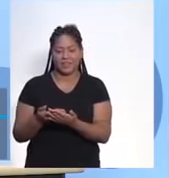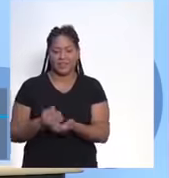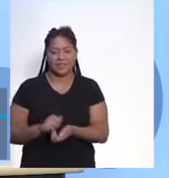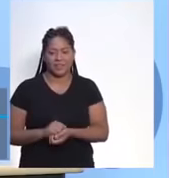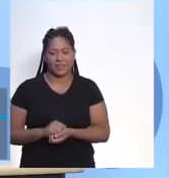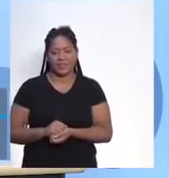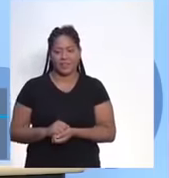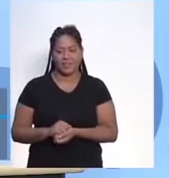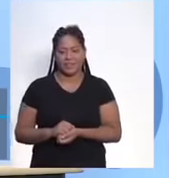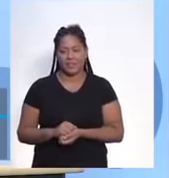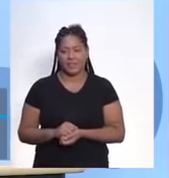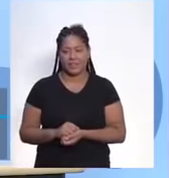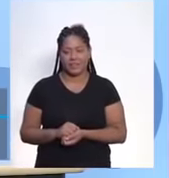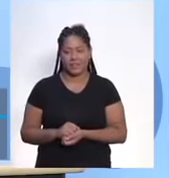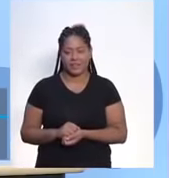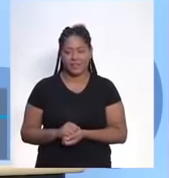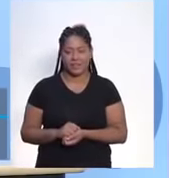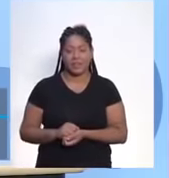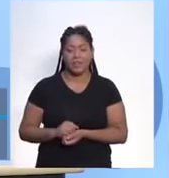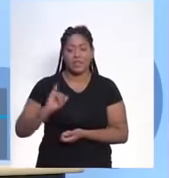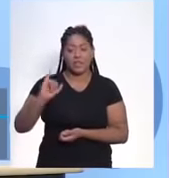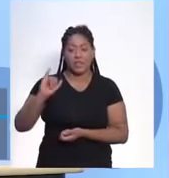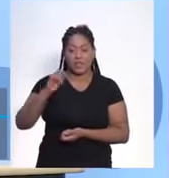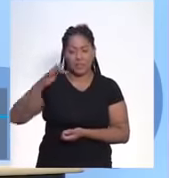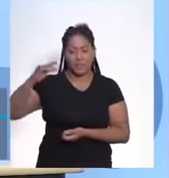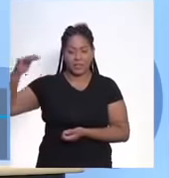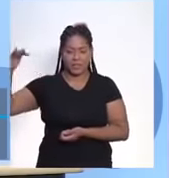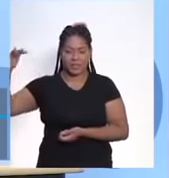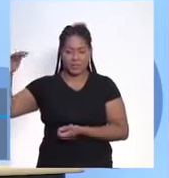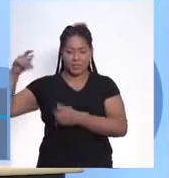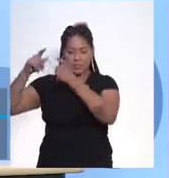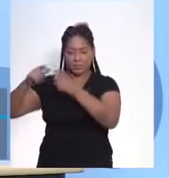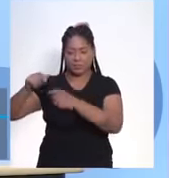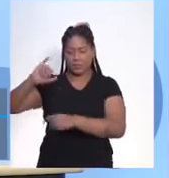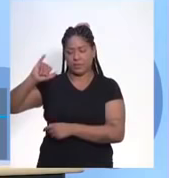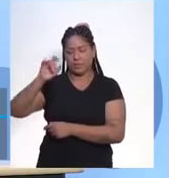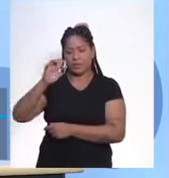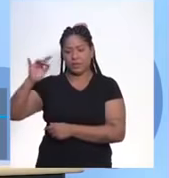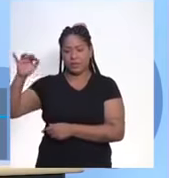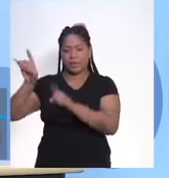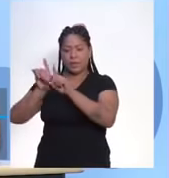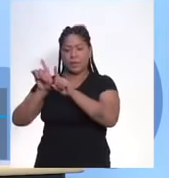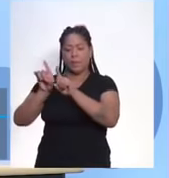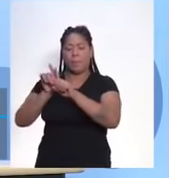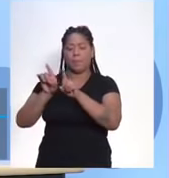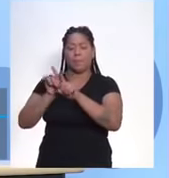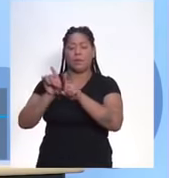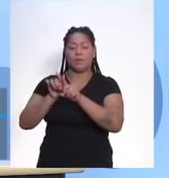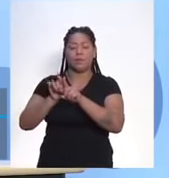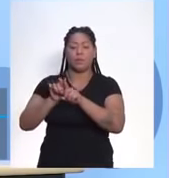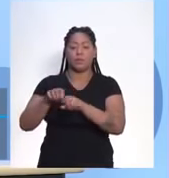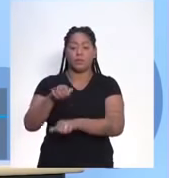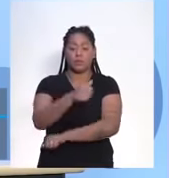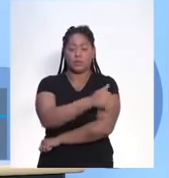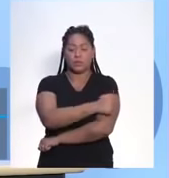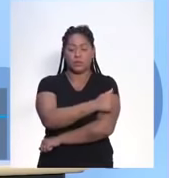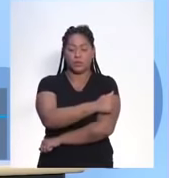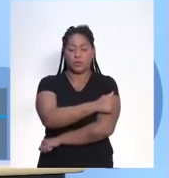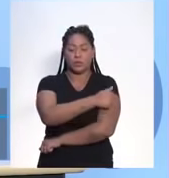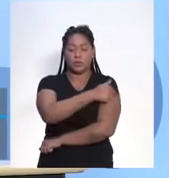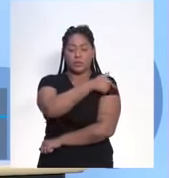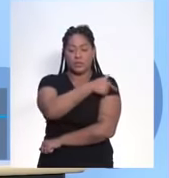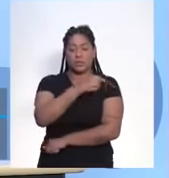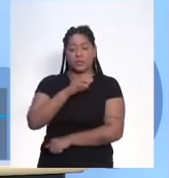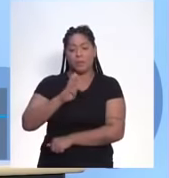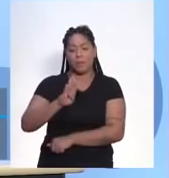Itapecerica da Serra também respondeu corretamente aí né Deixa eu ver quem mais os alunos do 7º a e sétimo B